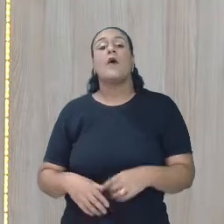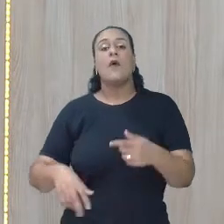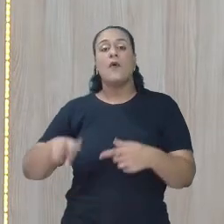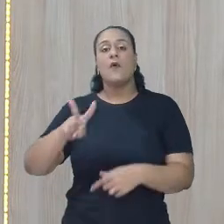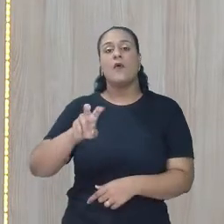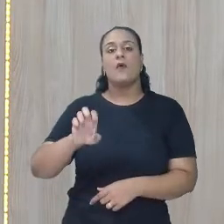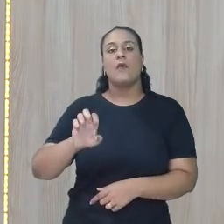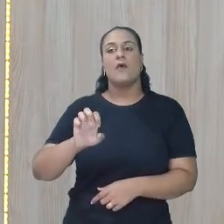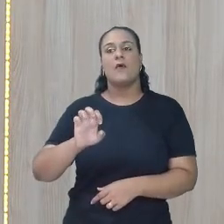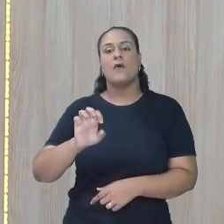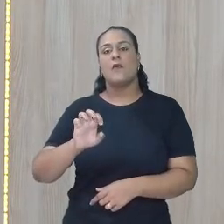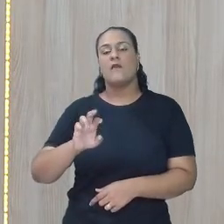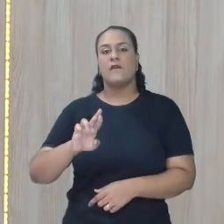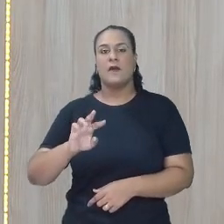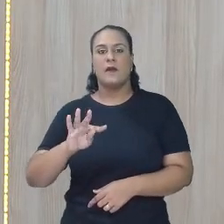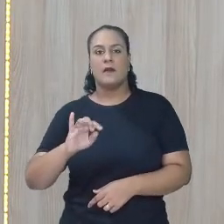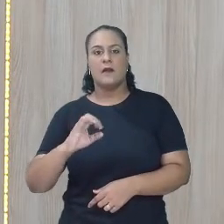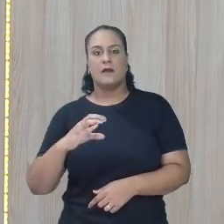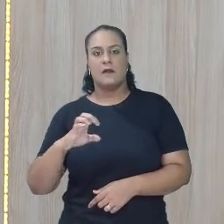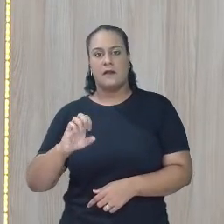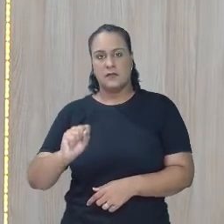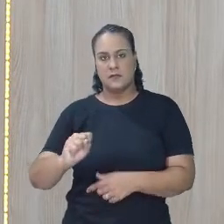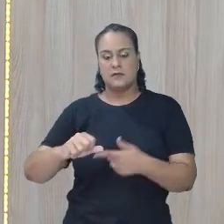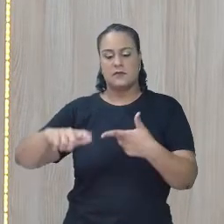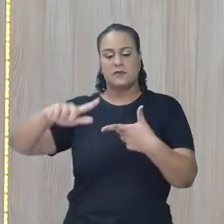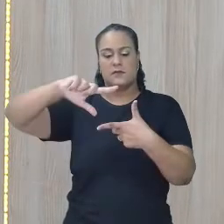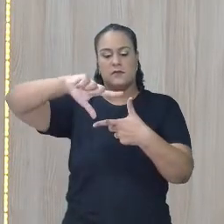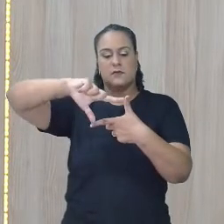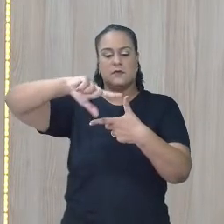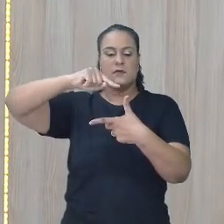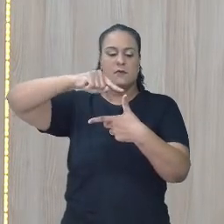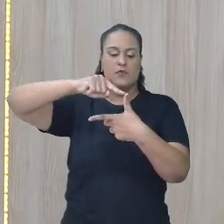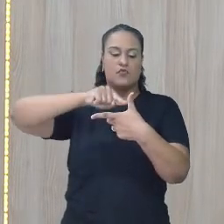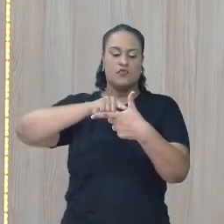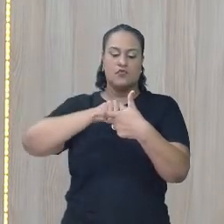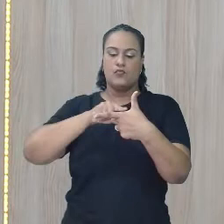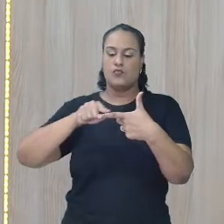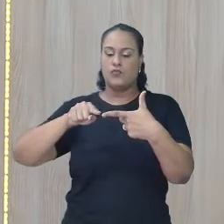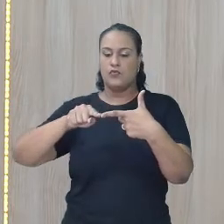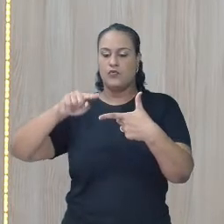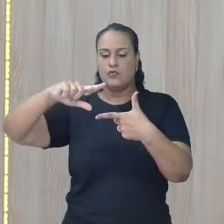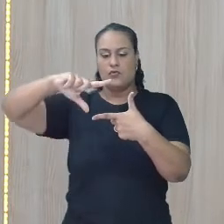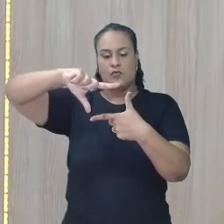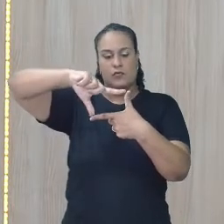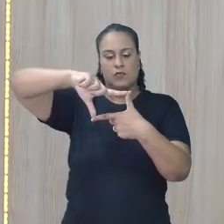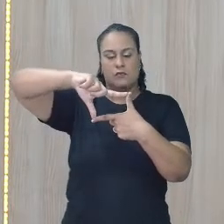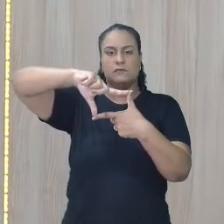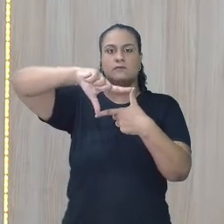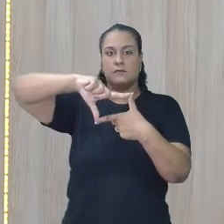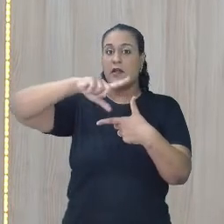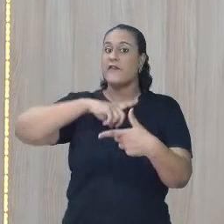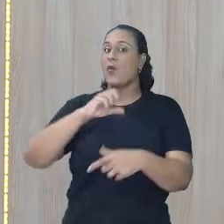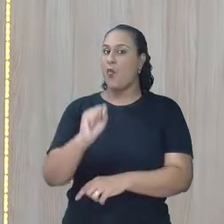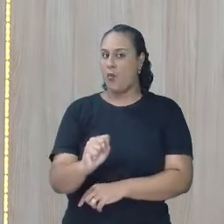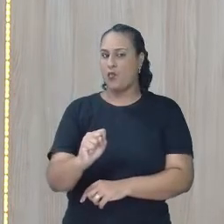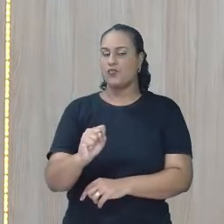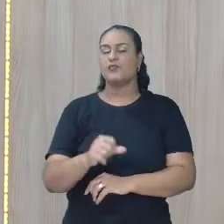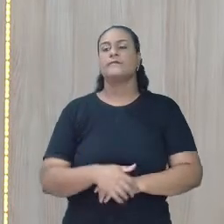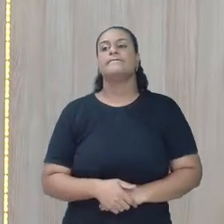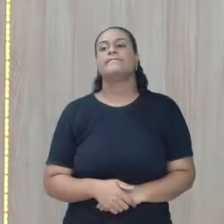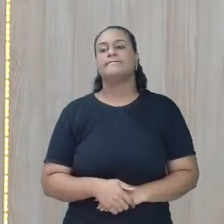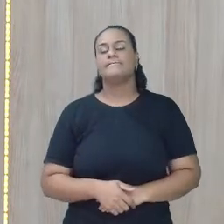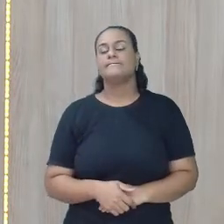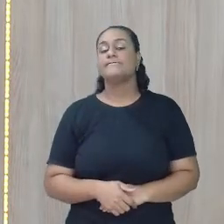os pontinhos de encontro, onde a gente consegue fazer a ligação aqui desses tracinhos, né? Então, a gente vai ter 8 no total. E